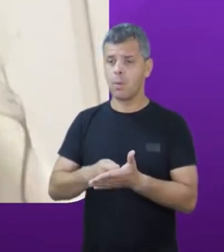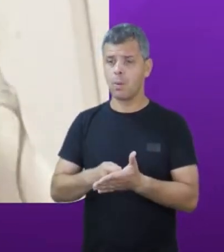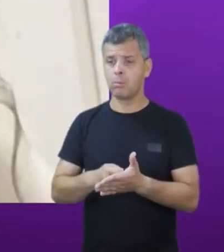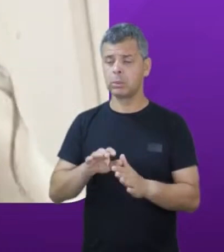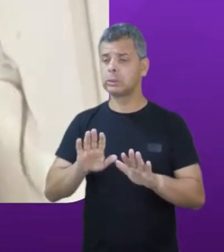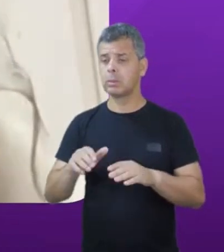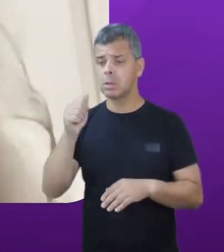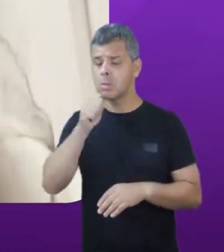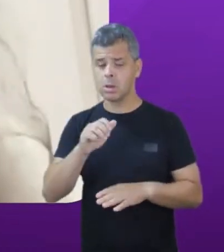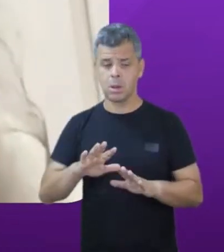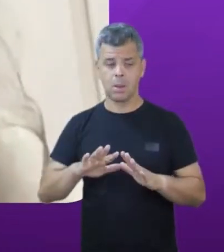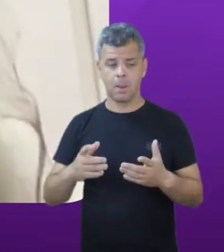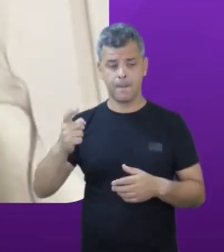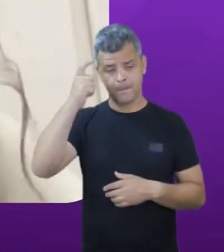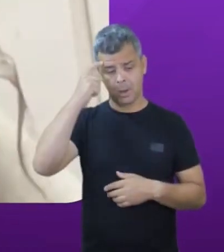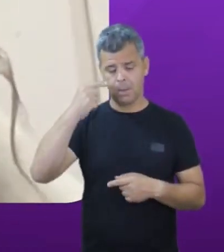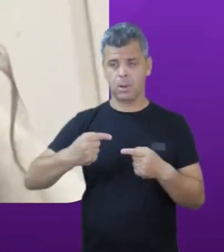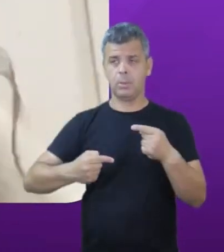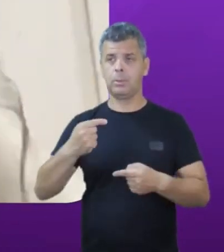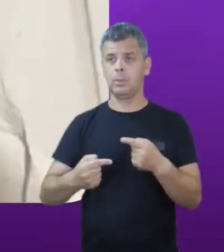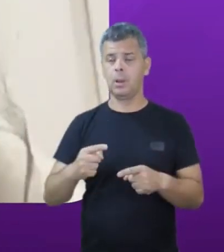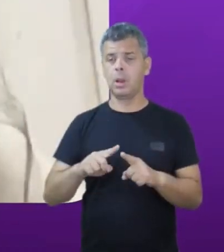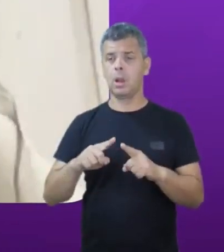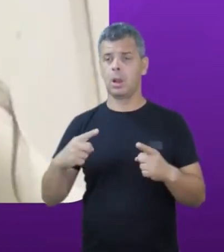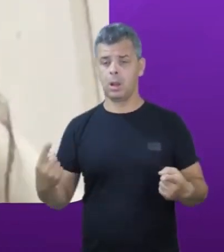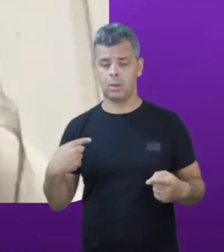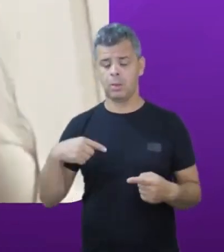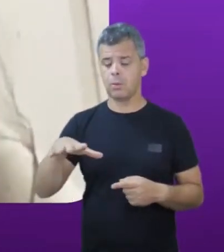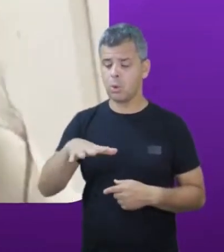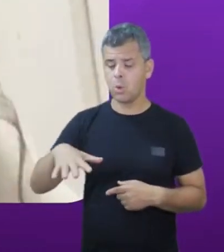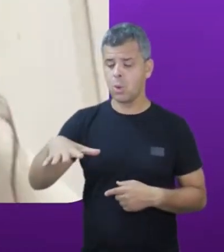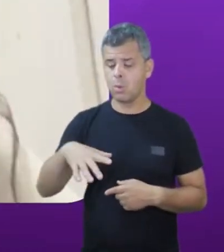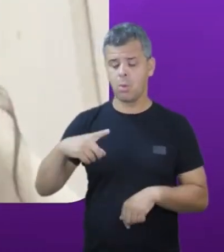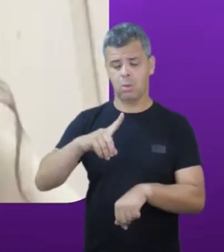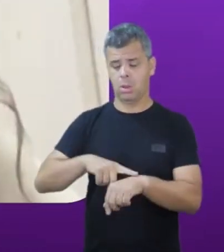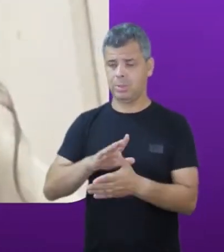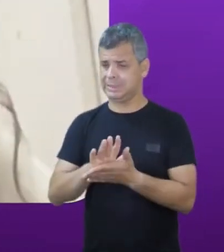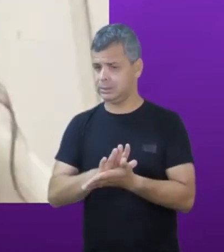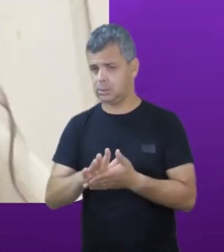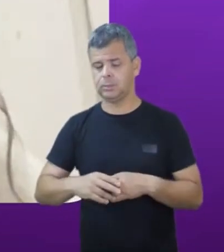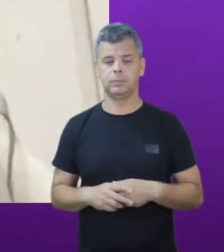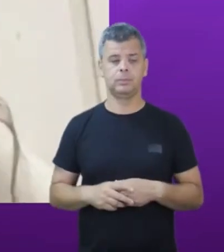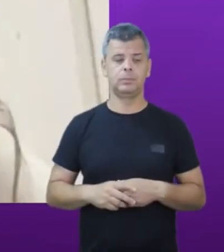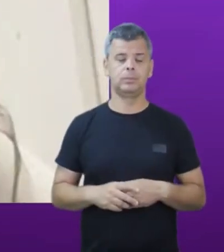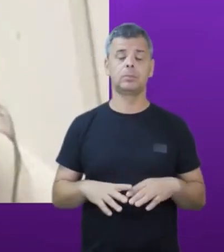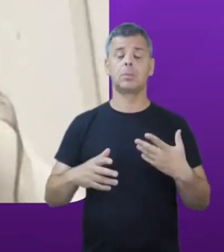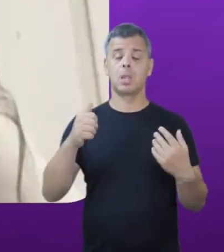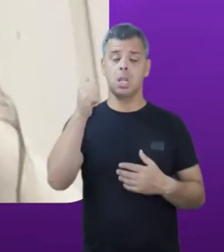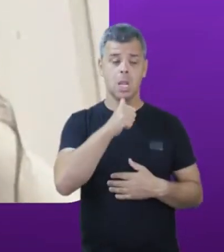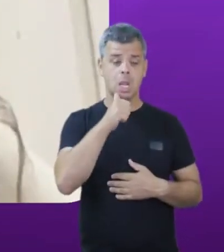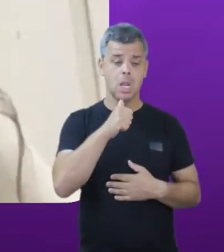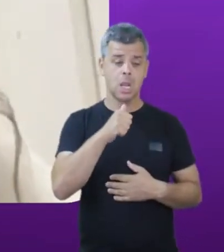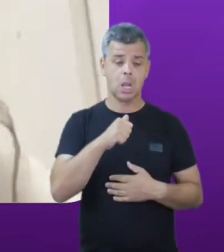mulher. E aí, para a gente pensar na política, é como se a gente não tivesse espaço, não tivesse tempo. E aí, as mulheres